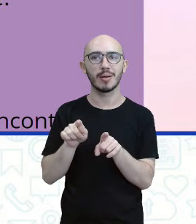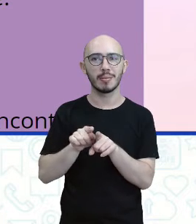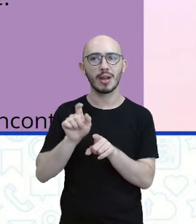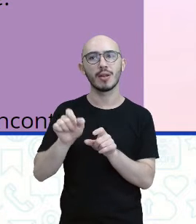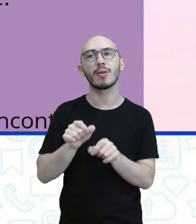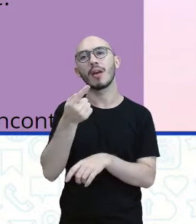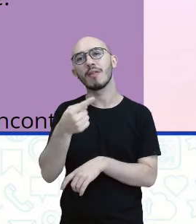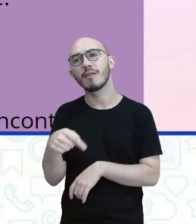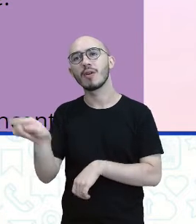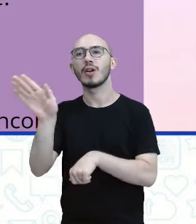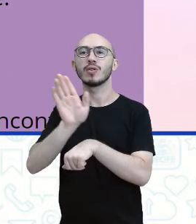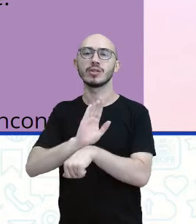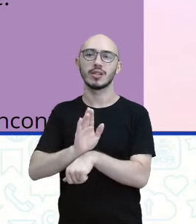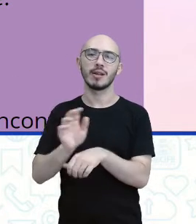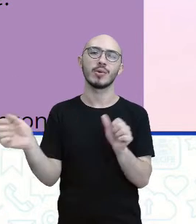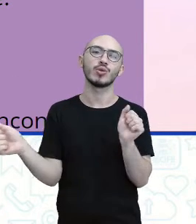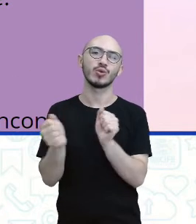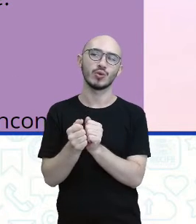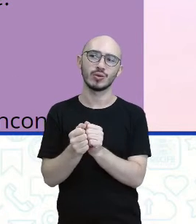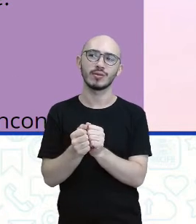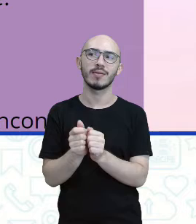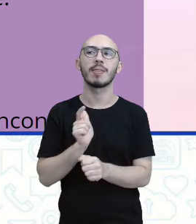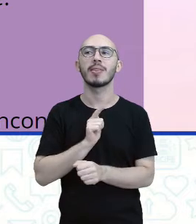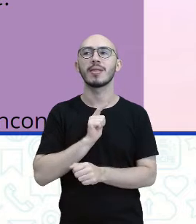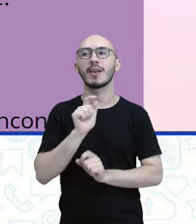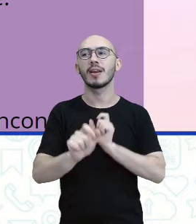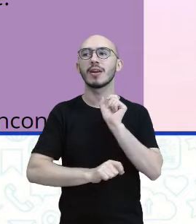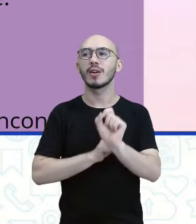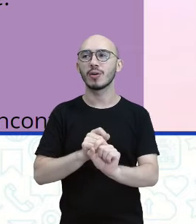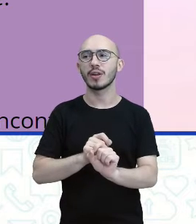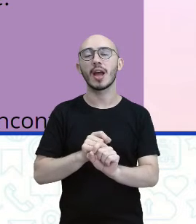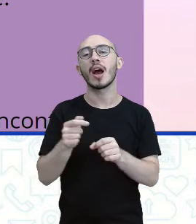vírgula e eles podem ser separados porque têm a mesma função